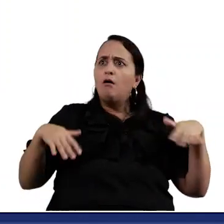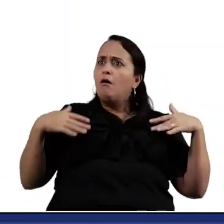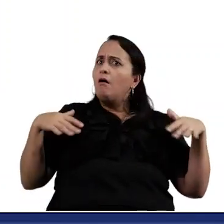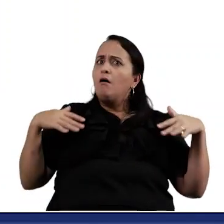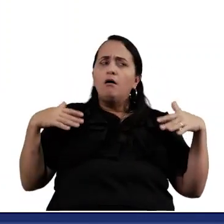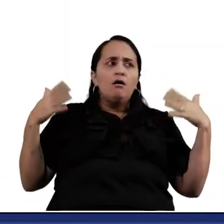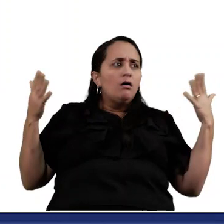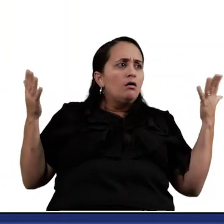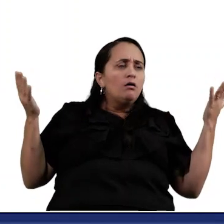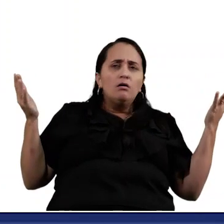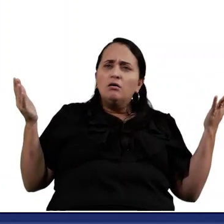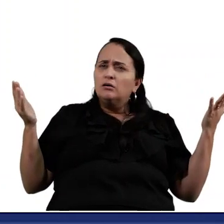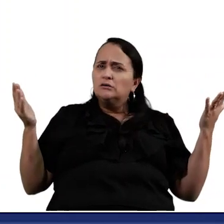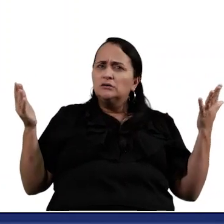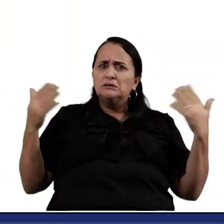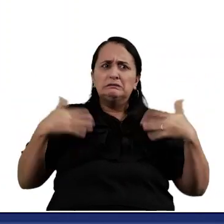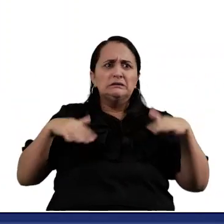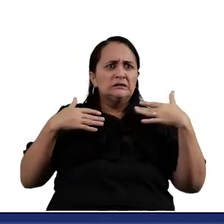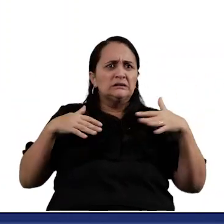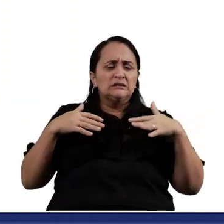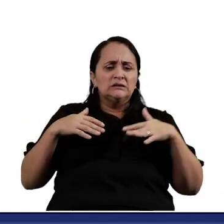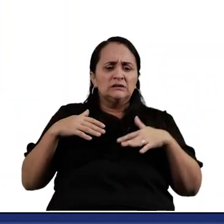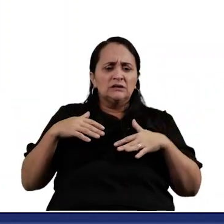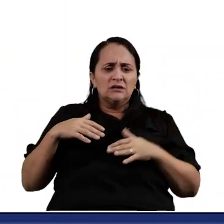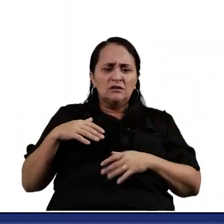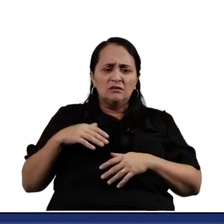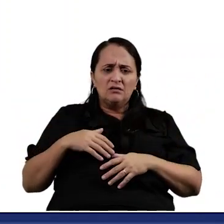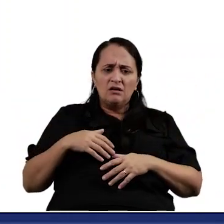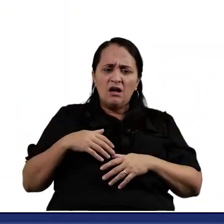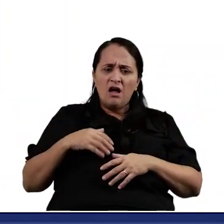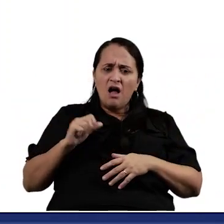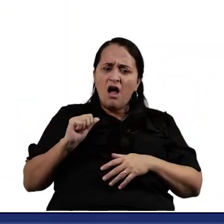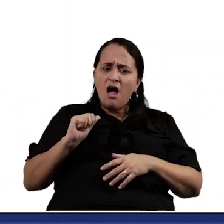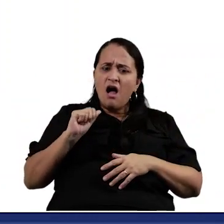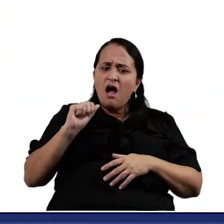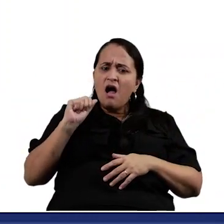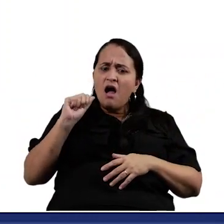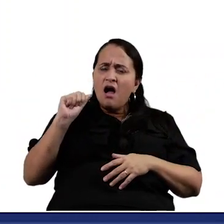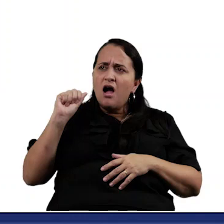foi com muito custo que ele gaguejou aqui